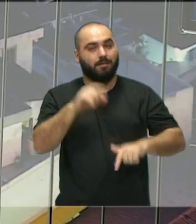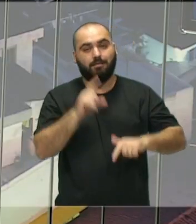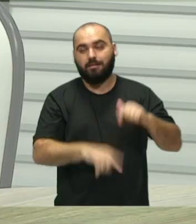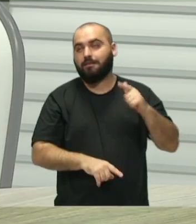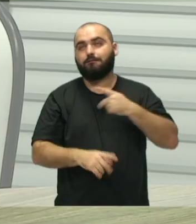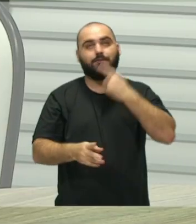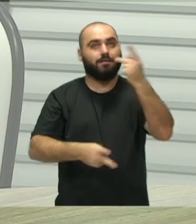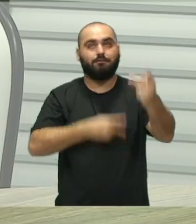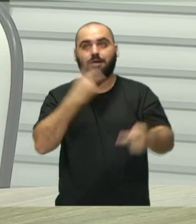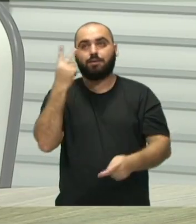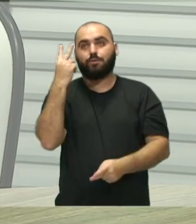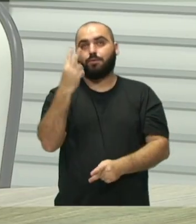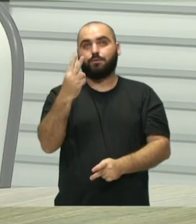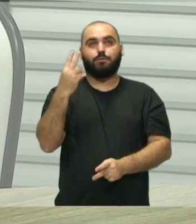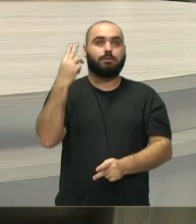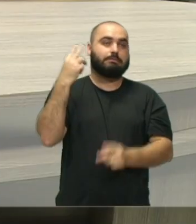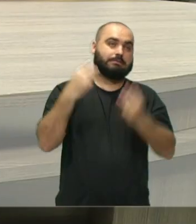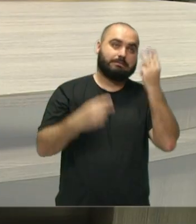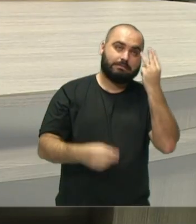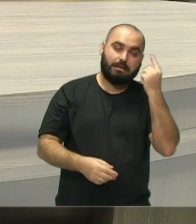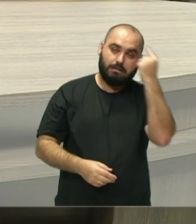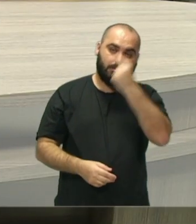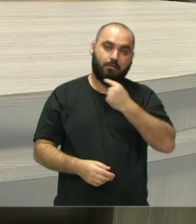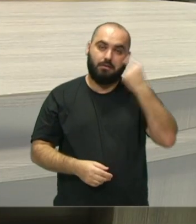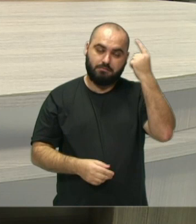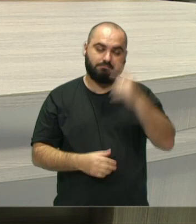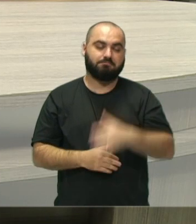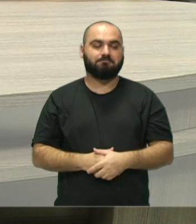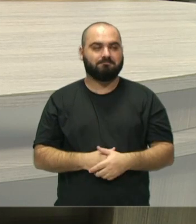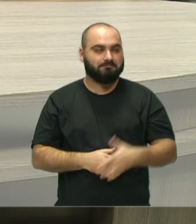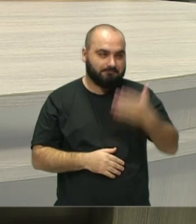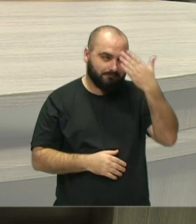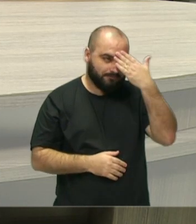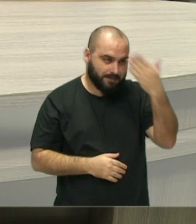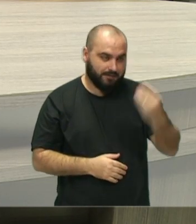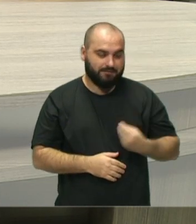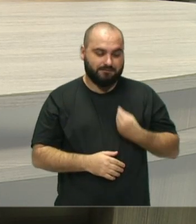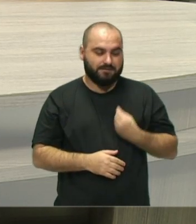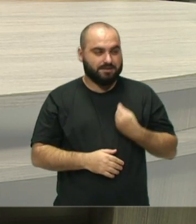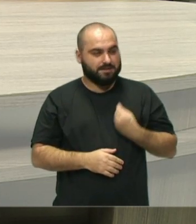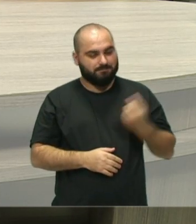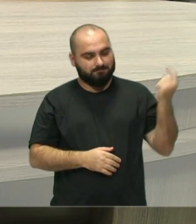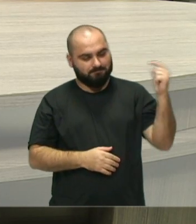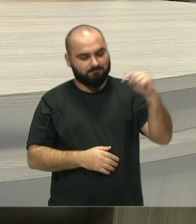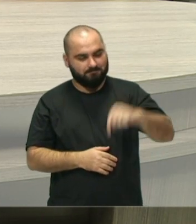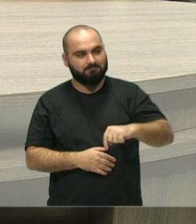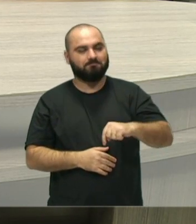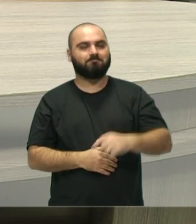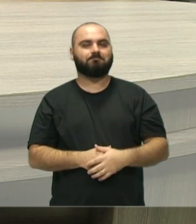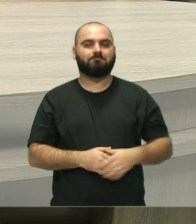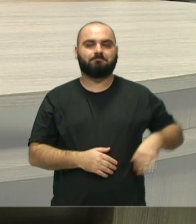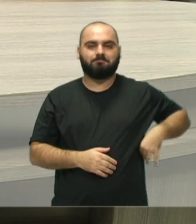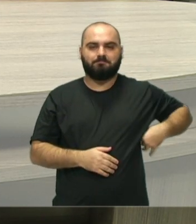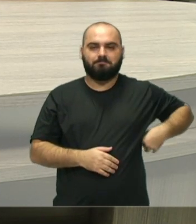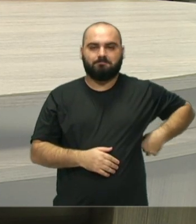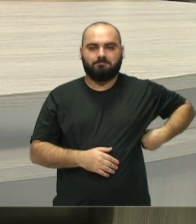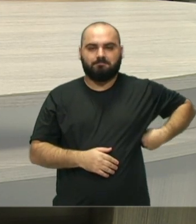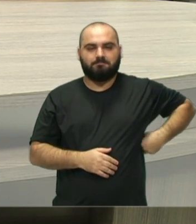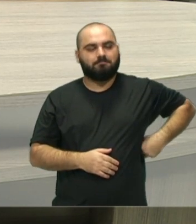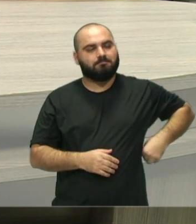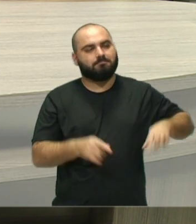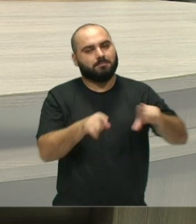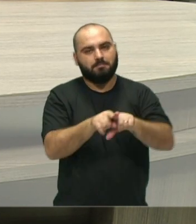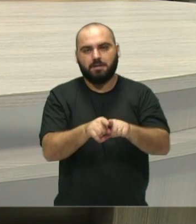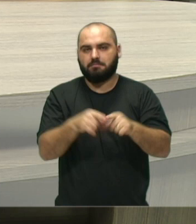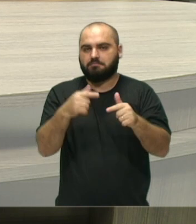aqui durante 2, 3 horas. João Luiz, muito obrigada, viu, pela tua presença aqui e